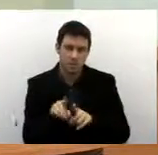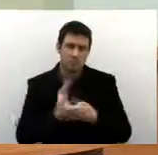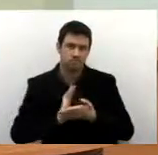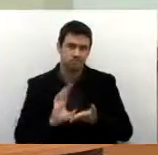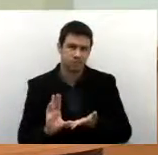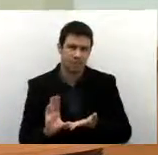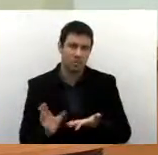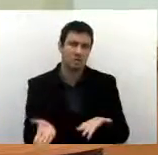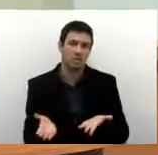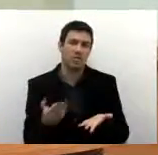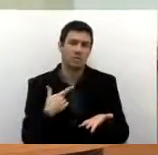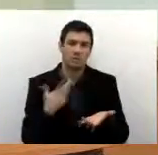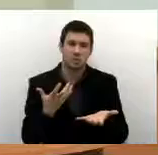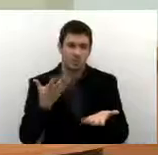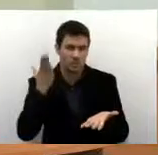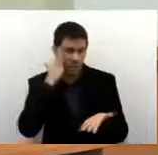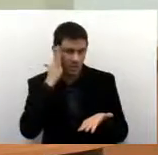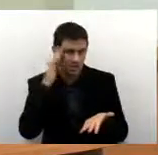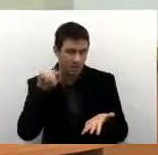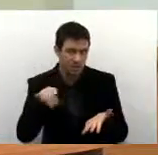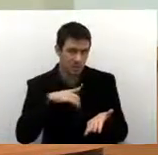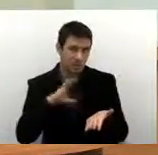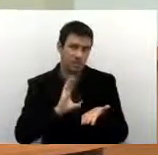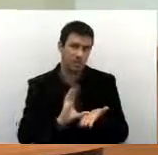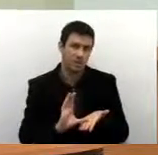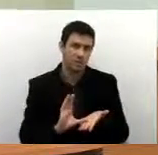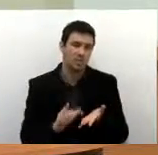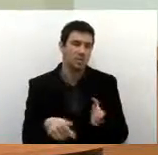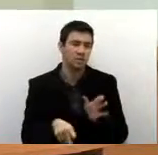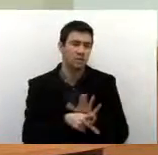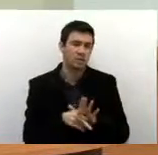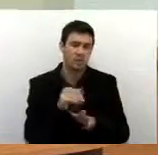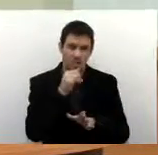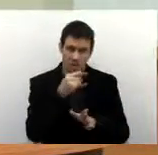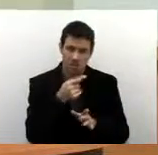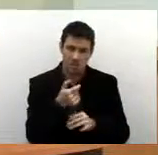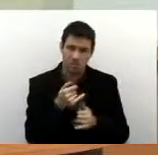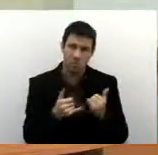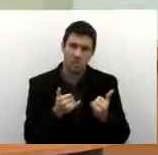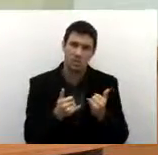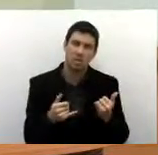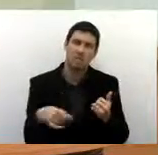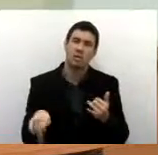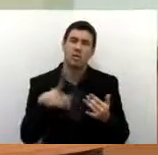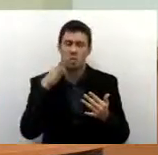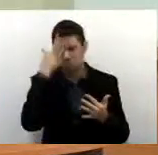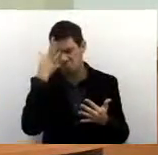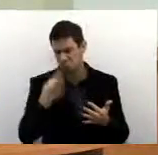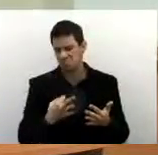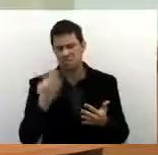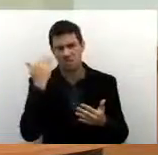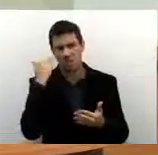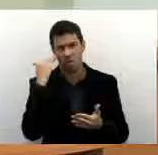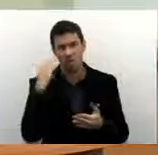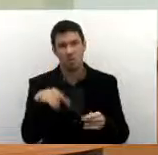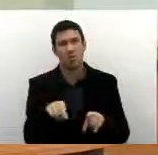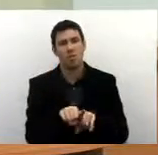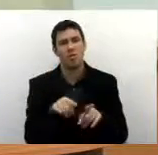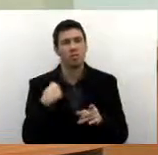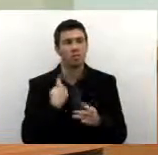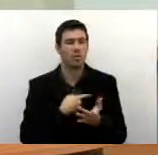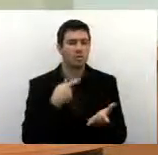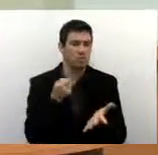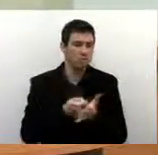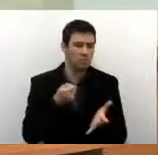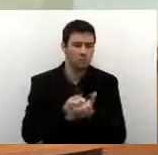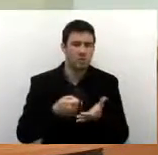investimentos. Então, eu vejo investimento bastante ínfimo em relação às necessidades. Compreendo, porque nós cobramos